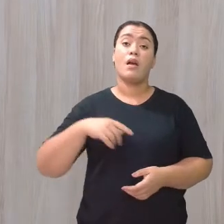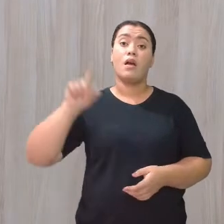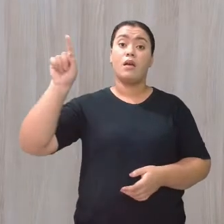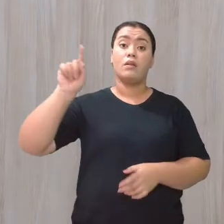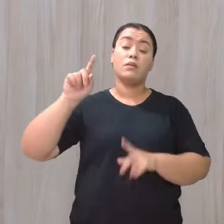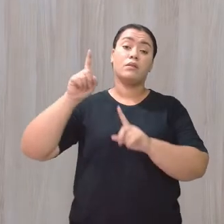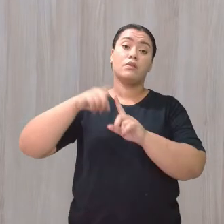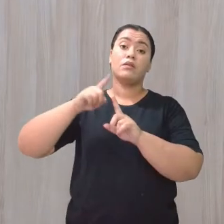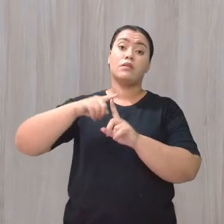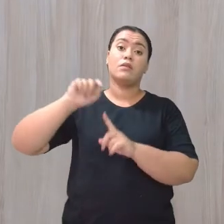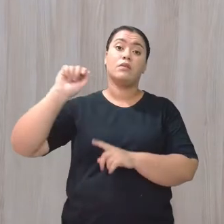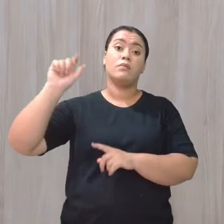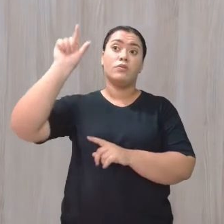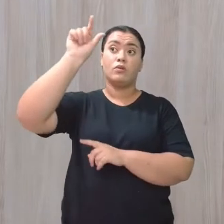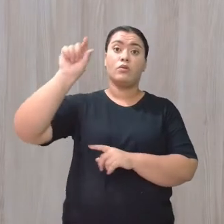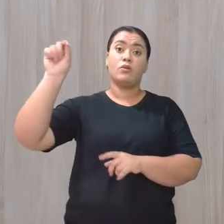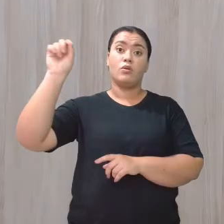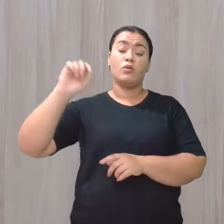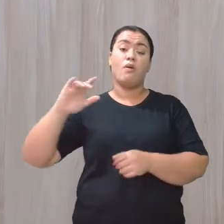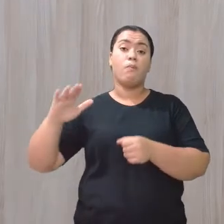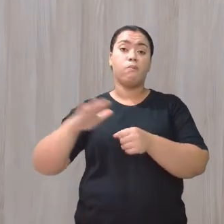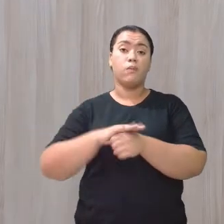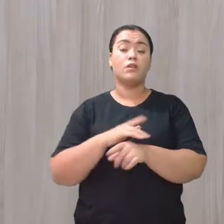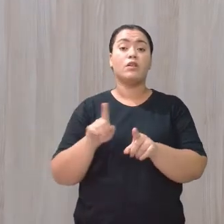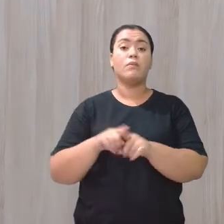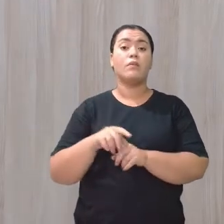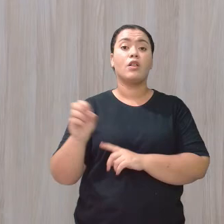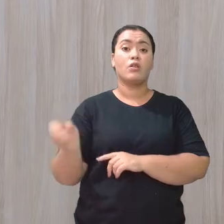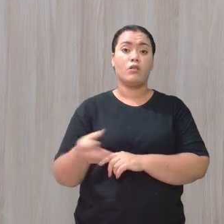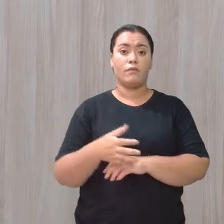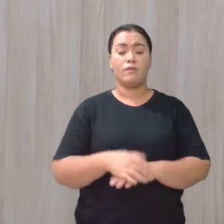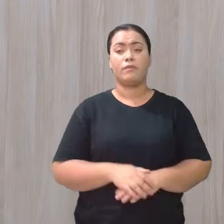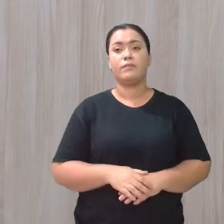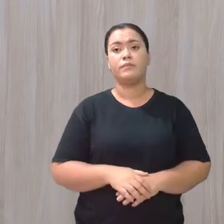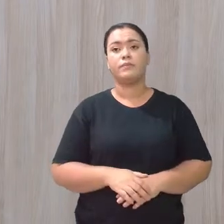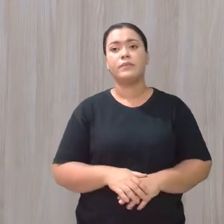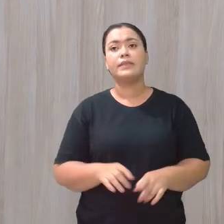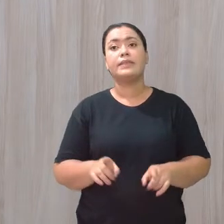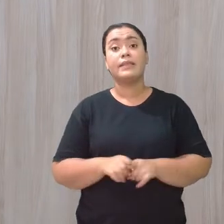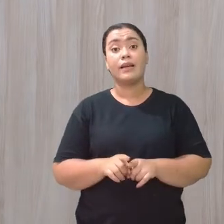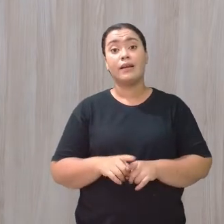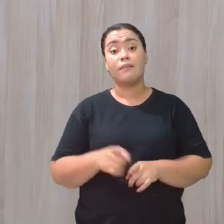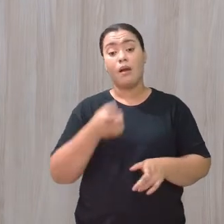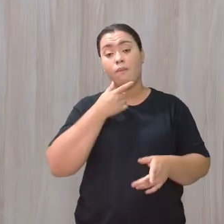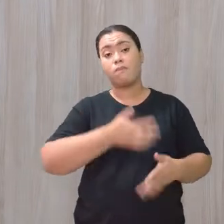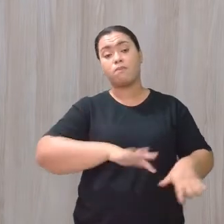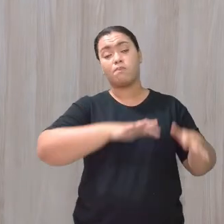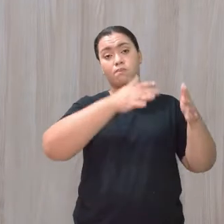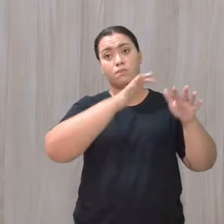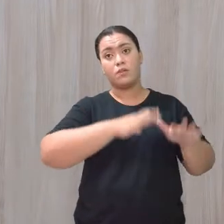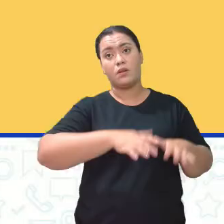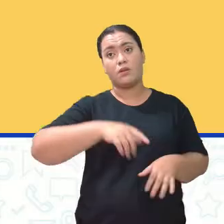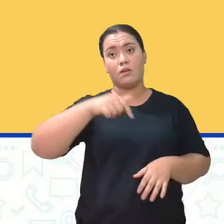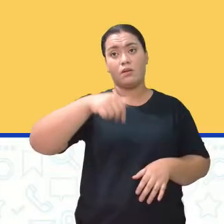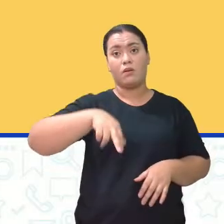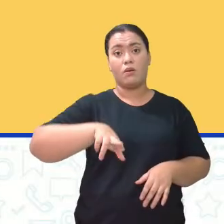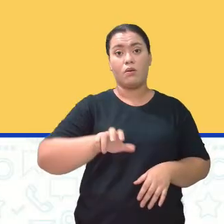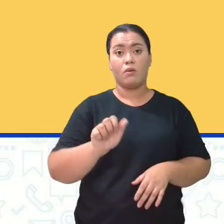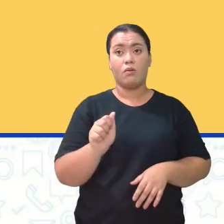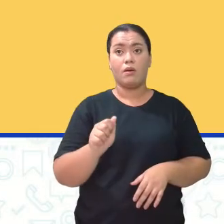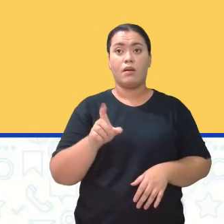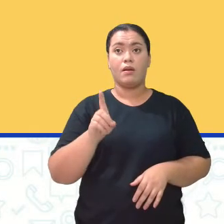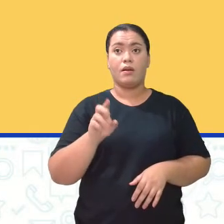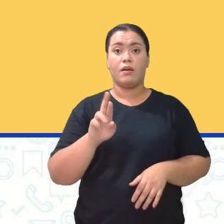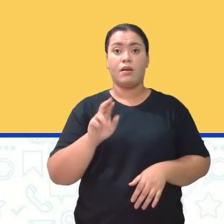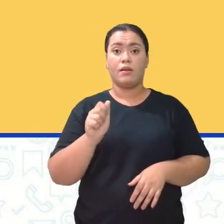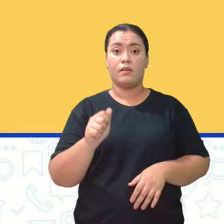lua nova. E temos aqui as marés de quadratura. Então, quando